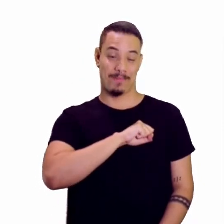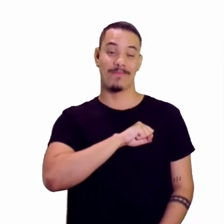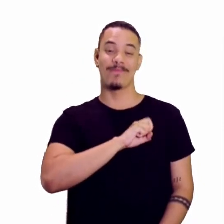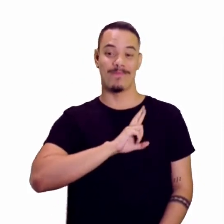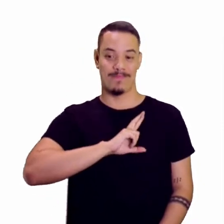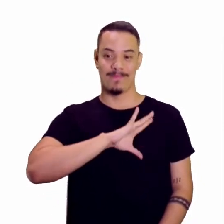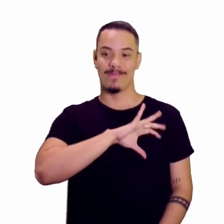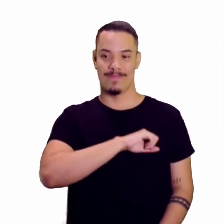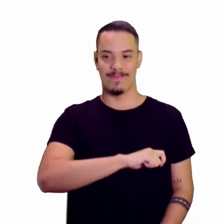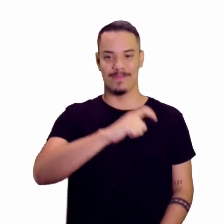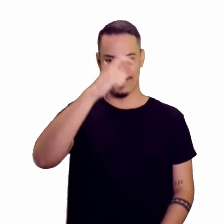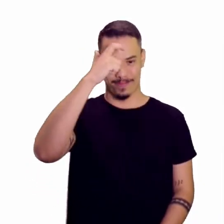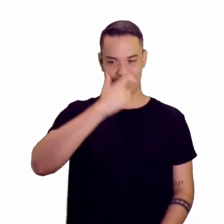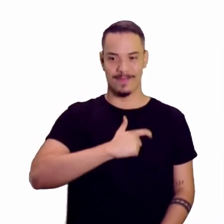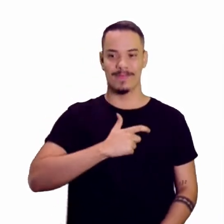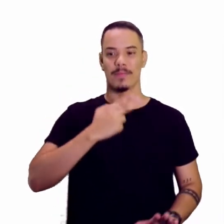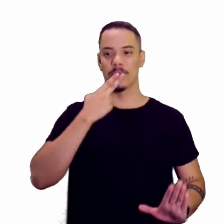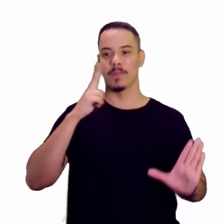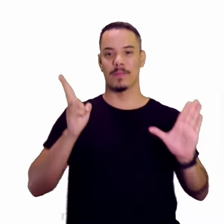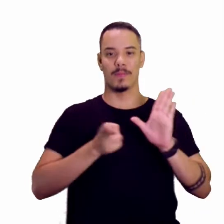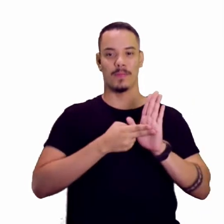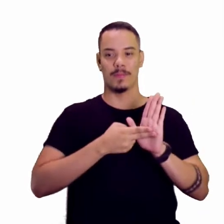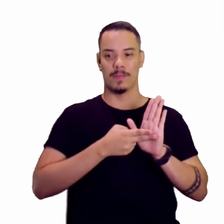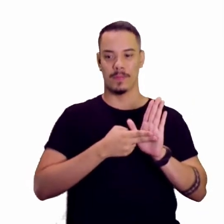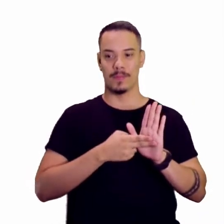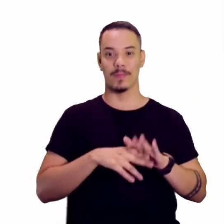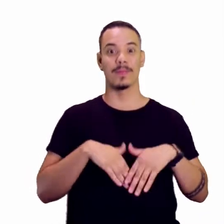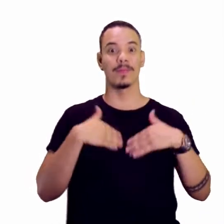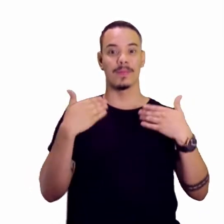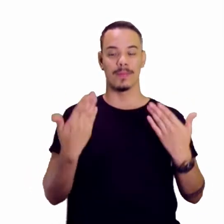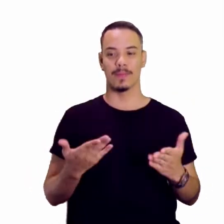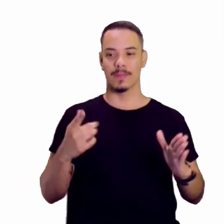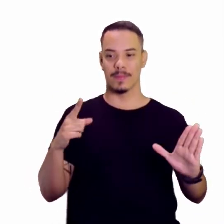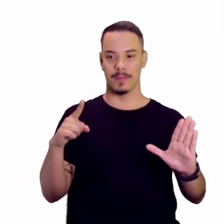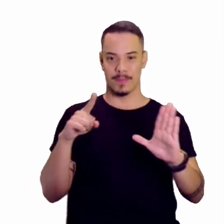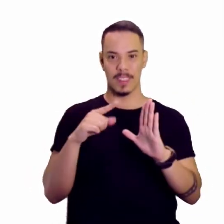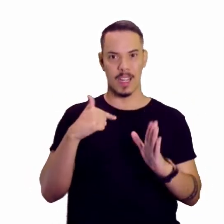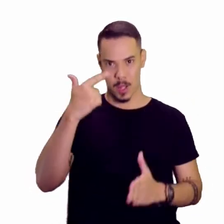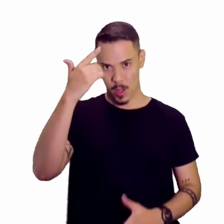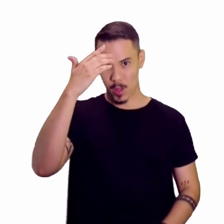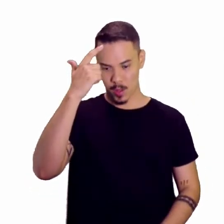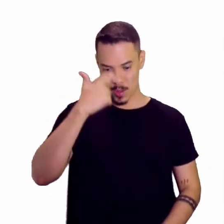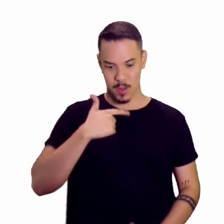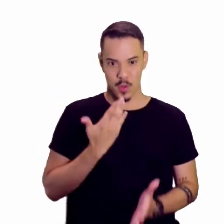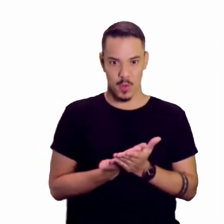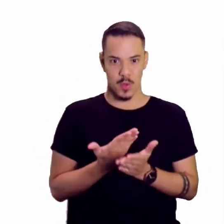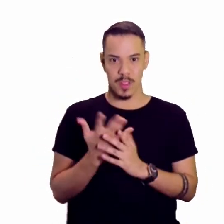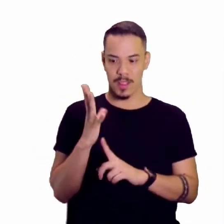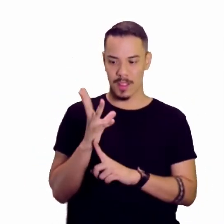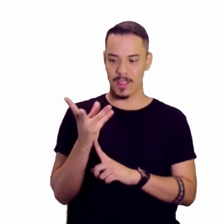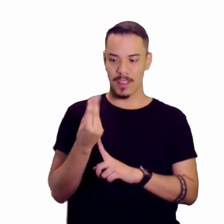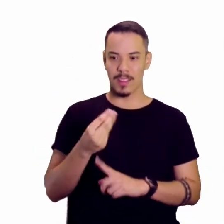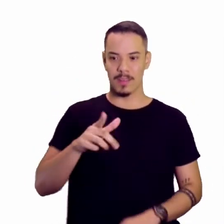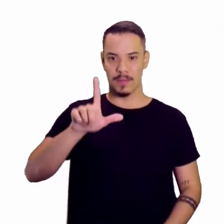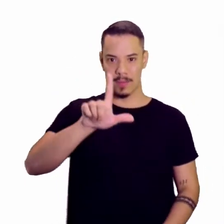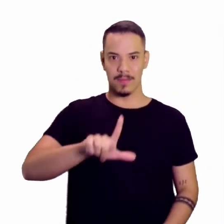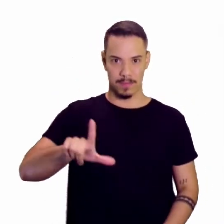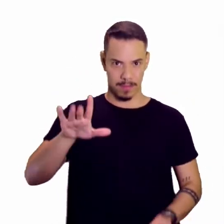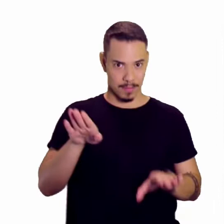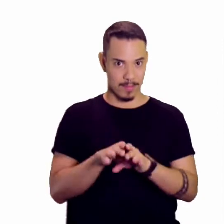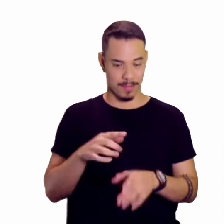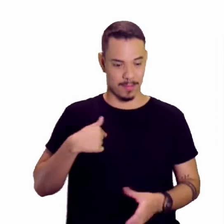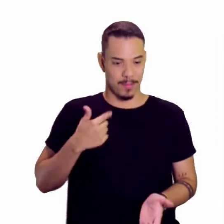né? É verdade. Da época então romântico, Bom, a pergunta ali. Eu sei estudar um pouquinho de arte também. Literatura, nome